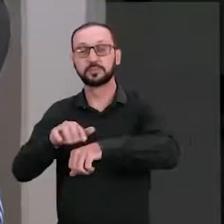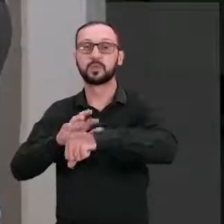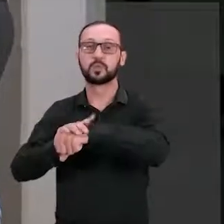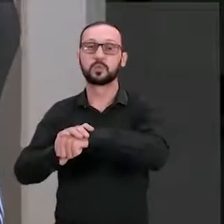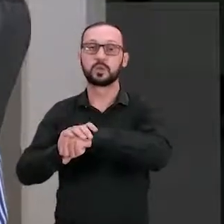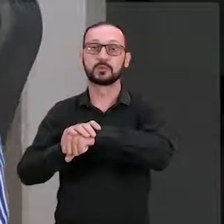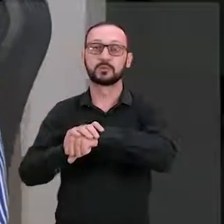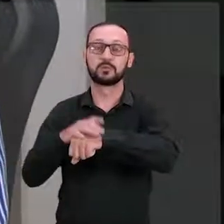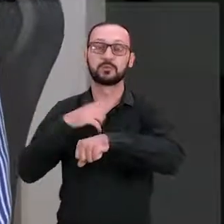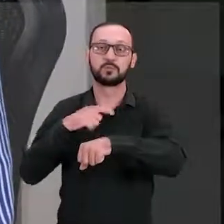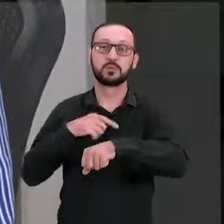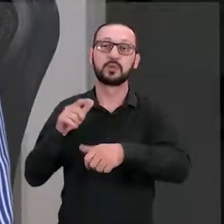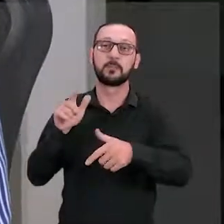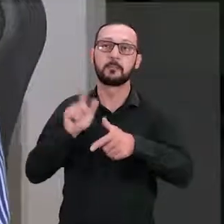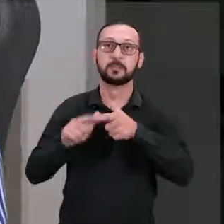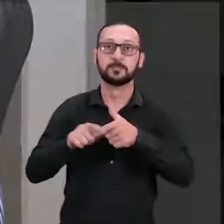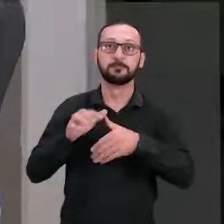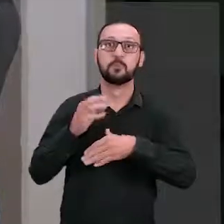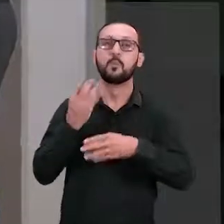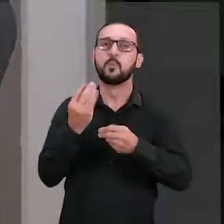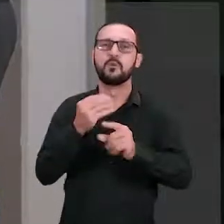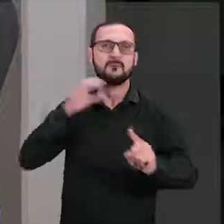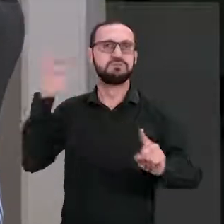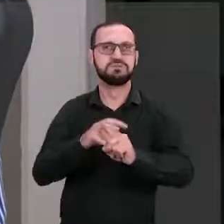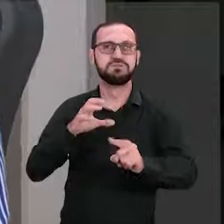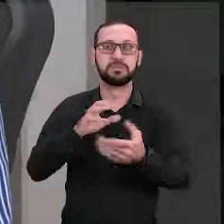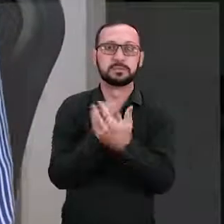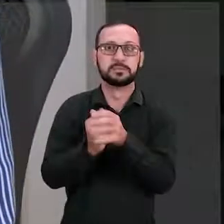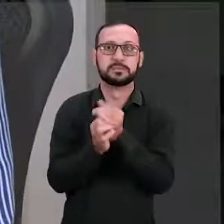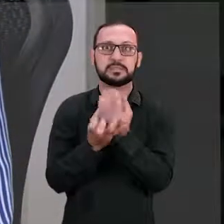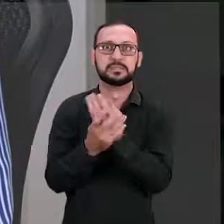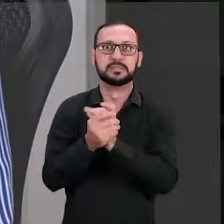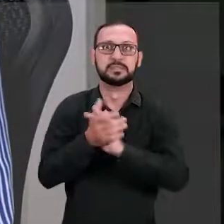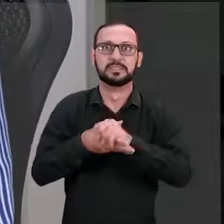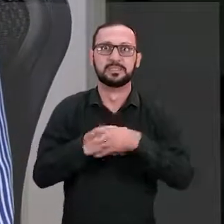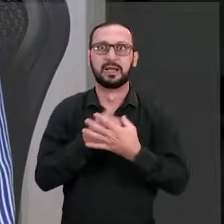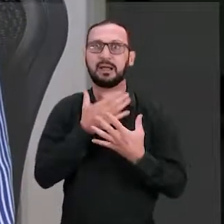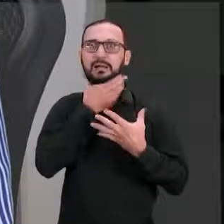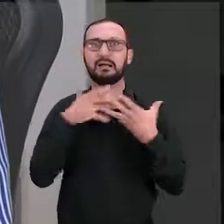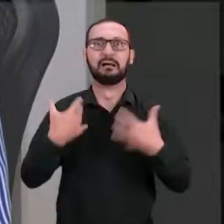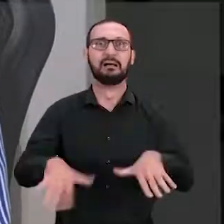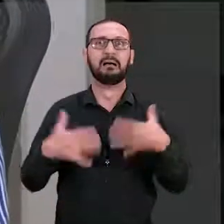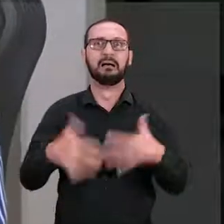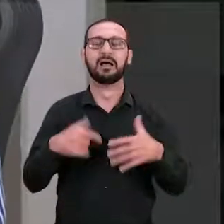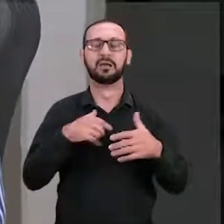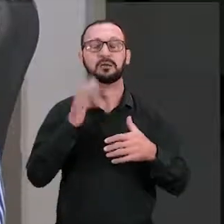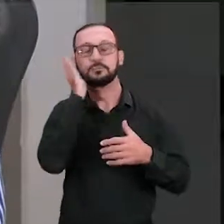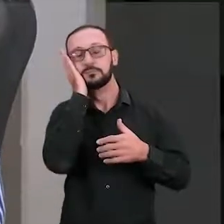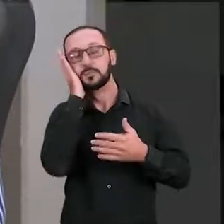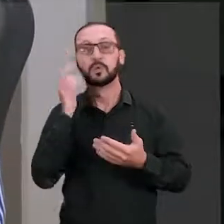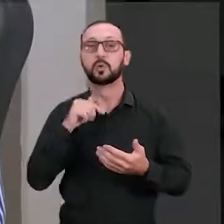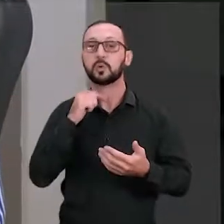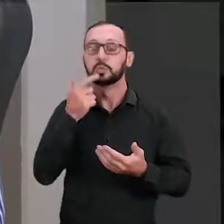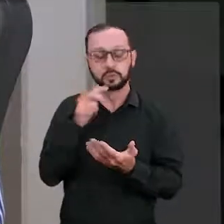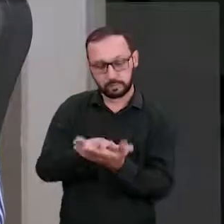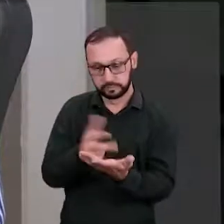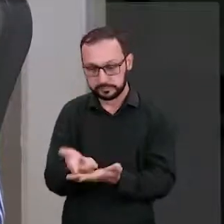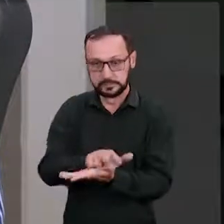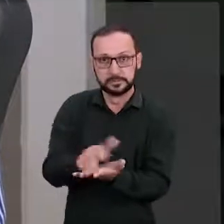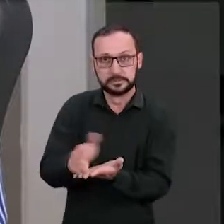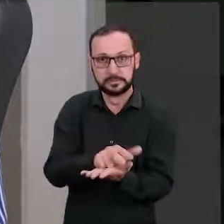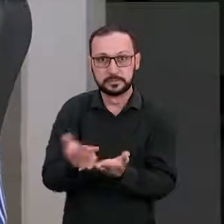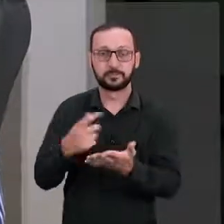tem sintomas como crises de pânico, como perder o sono por causa da ansiedade,